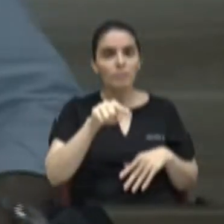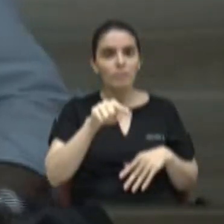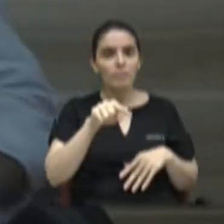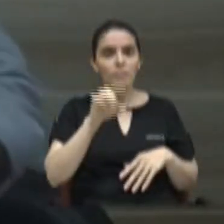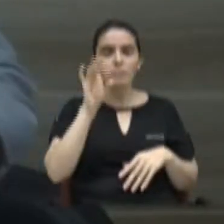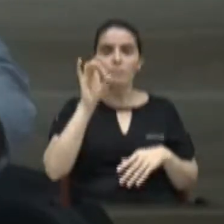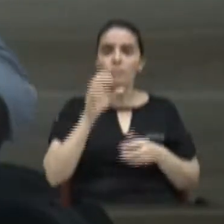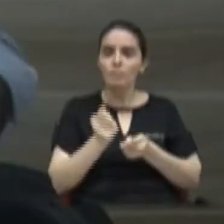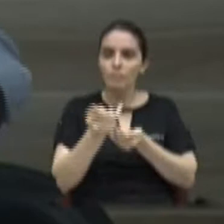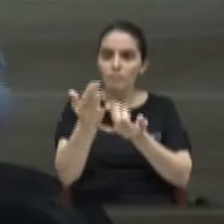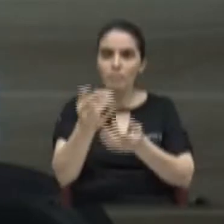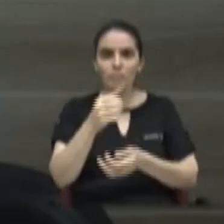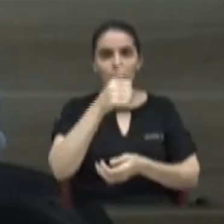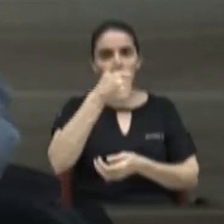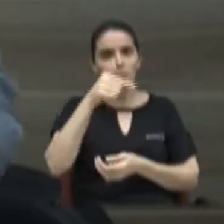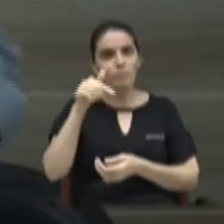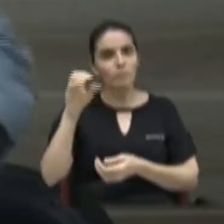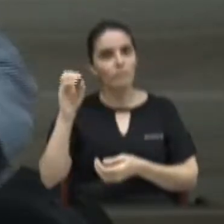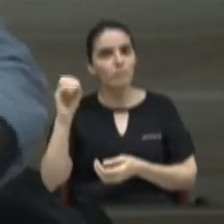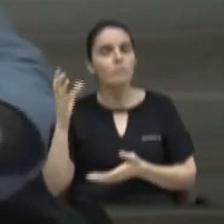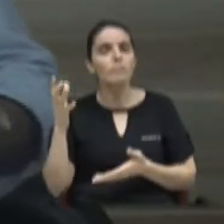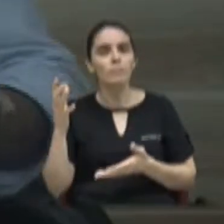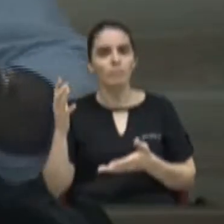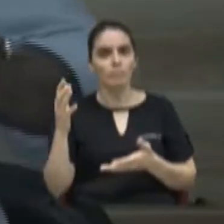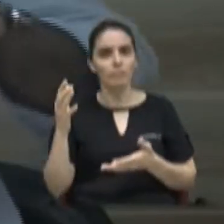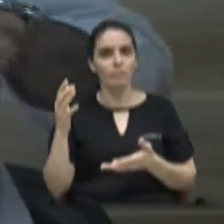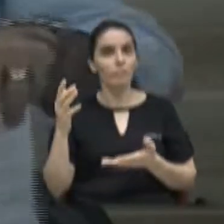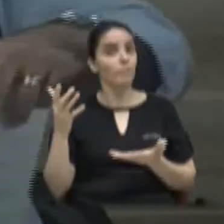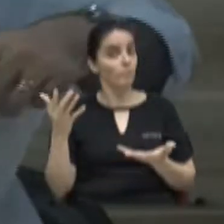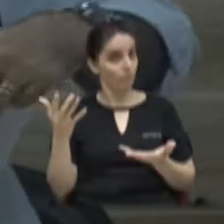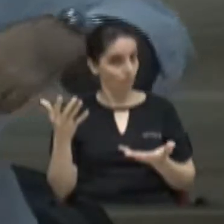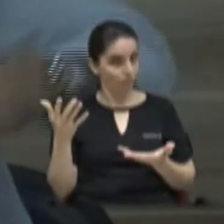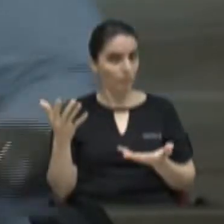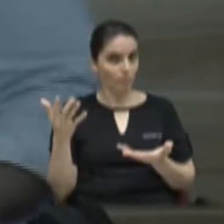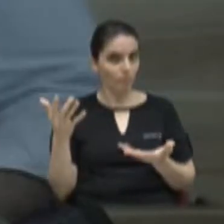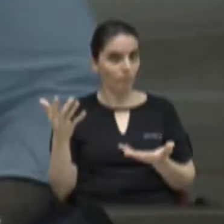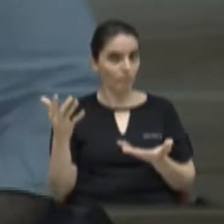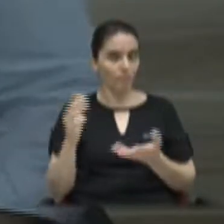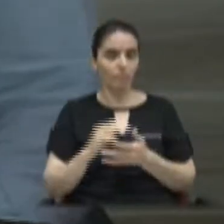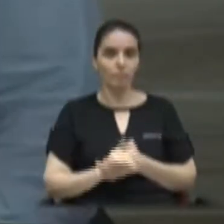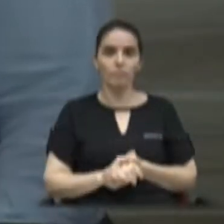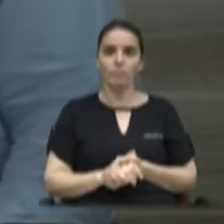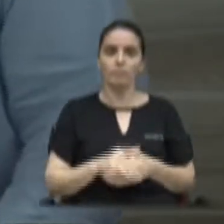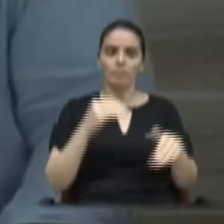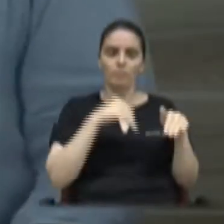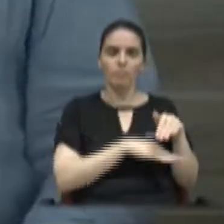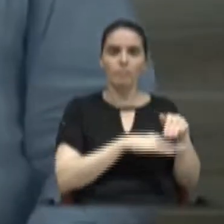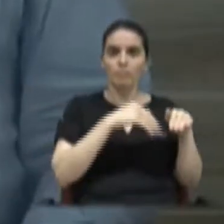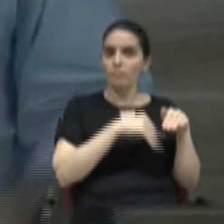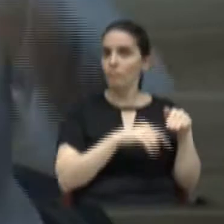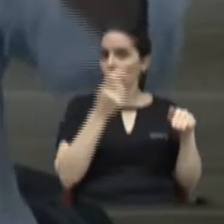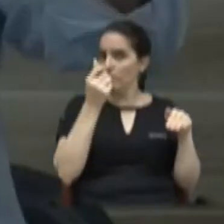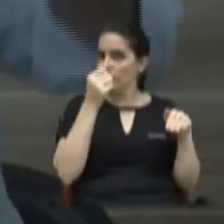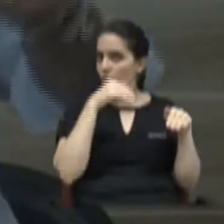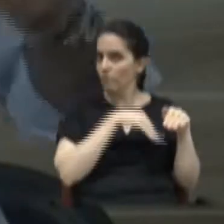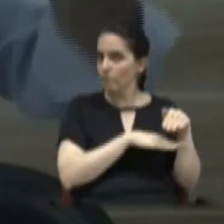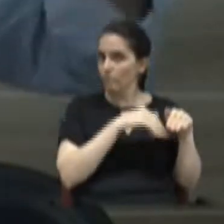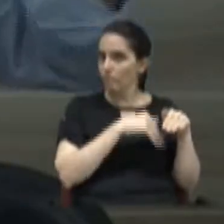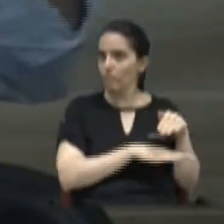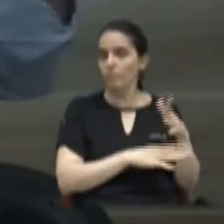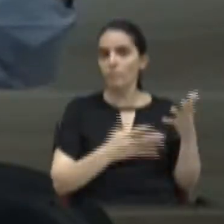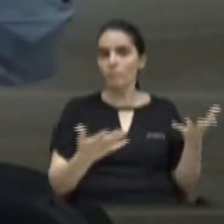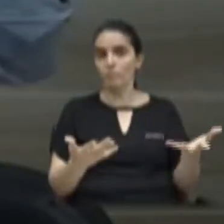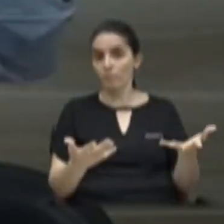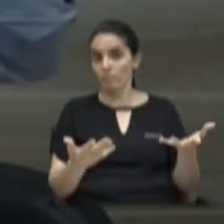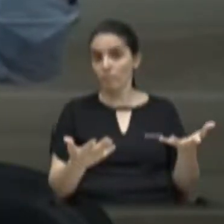1.700. As outras 3.800, vamos tocando o barco. Fica no caixa da empresa. Fica no caixa da